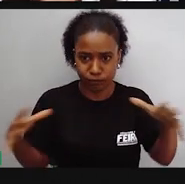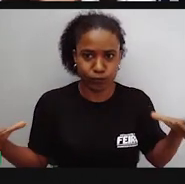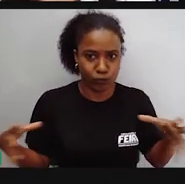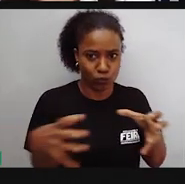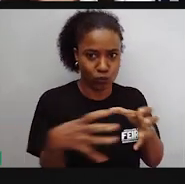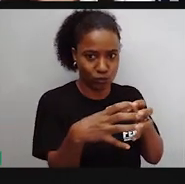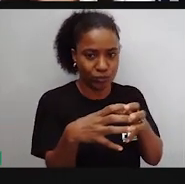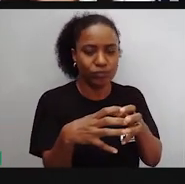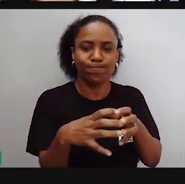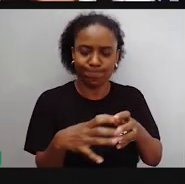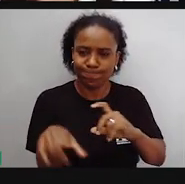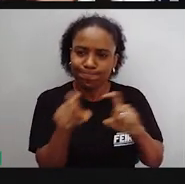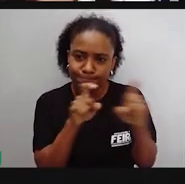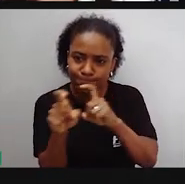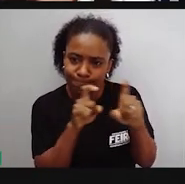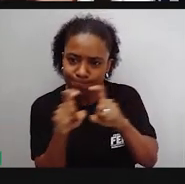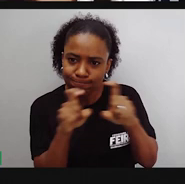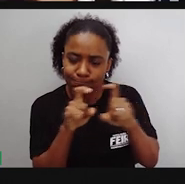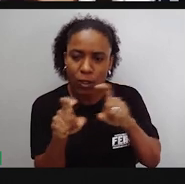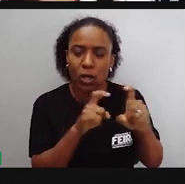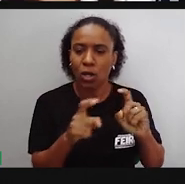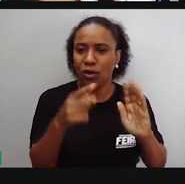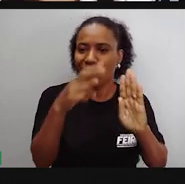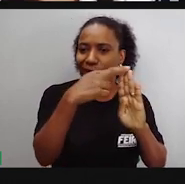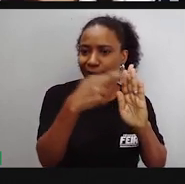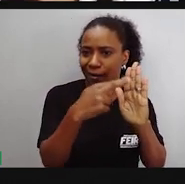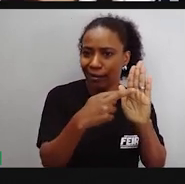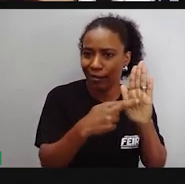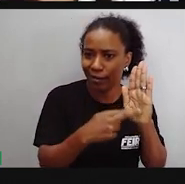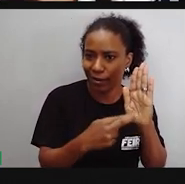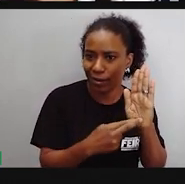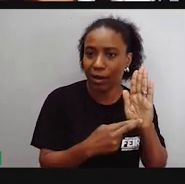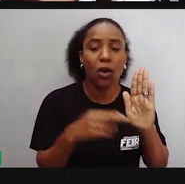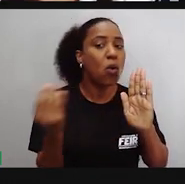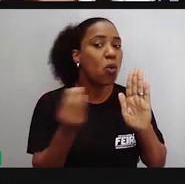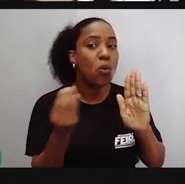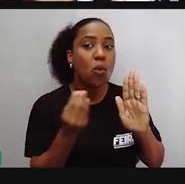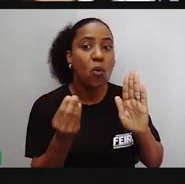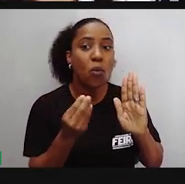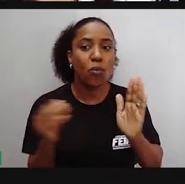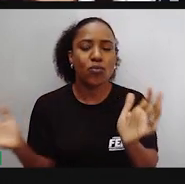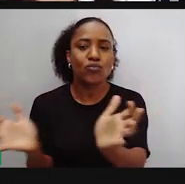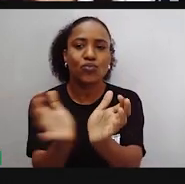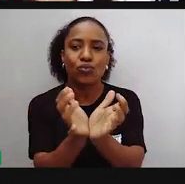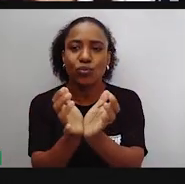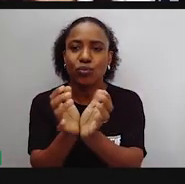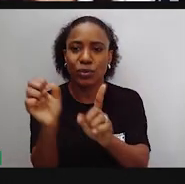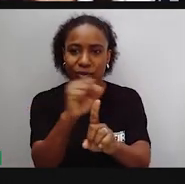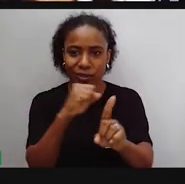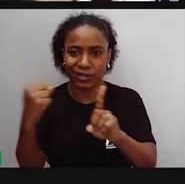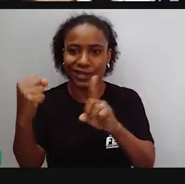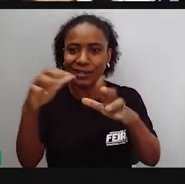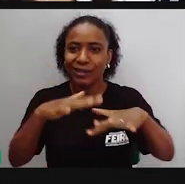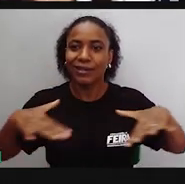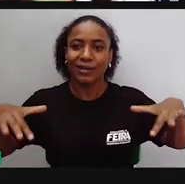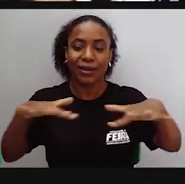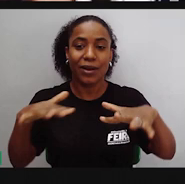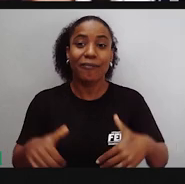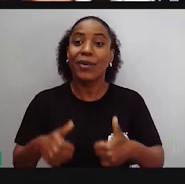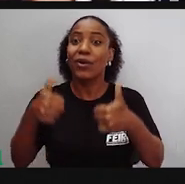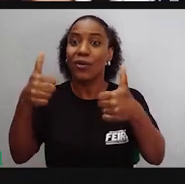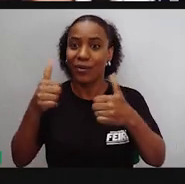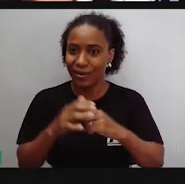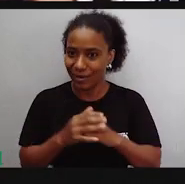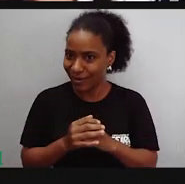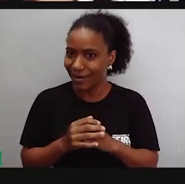regras e combinar estratégias de como melhorar o bem-estar da comunidade. Essas associações de bairro, elas